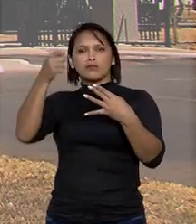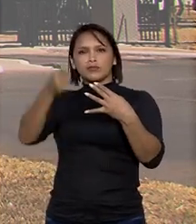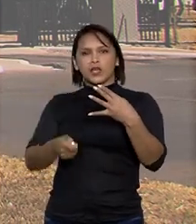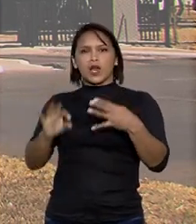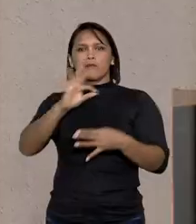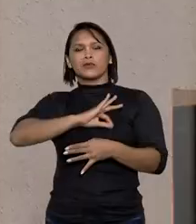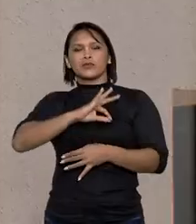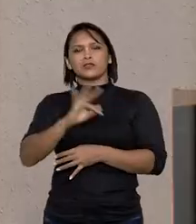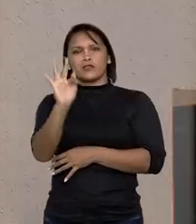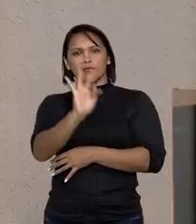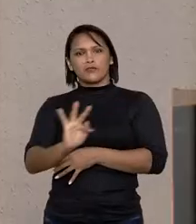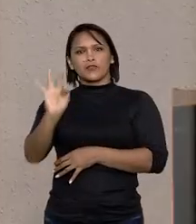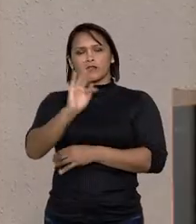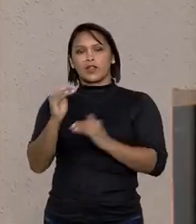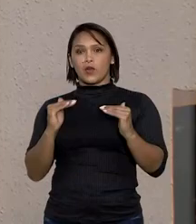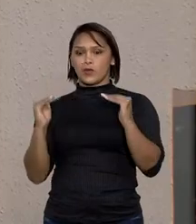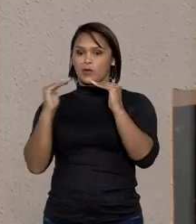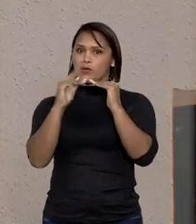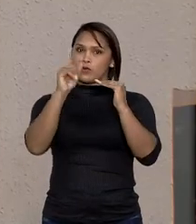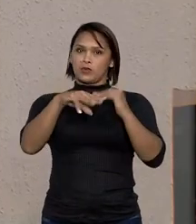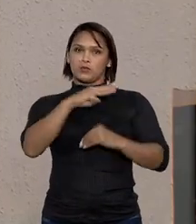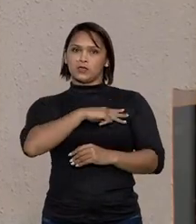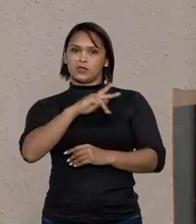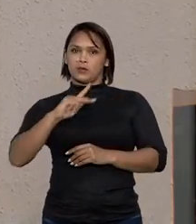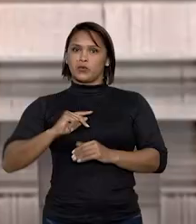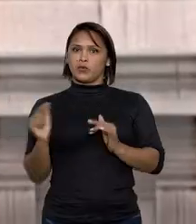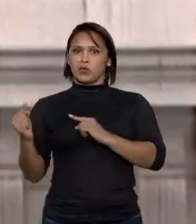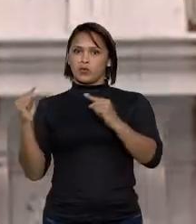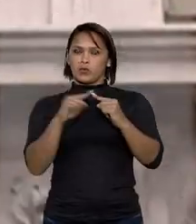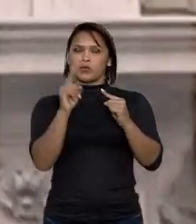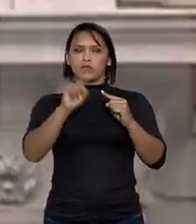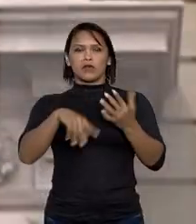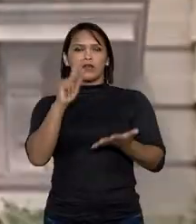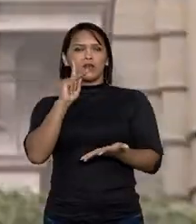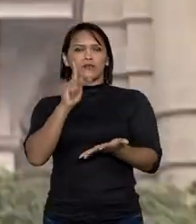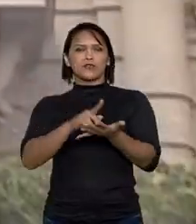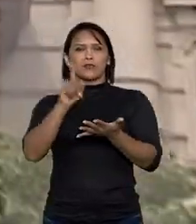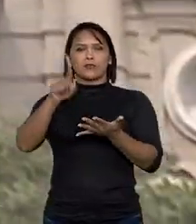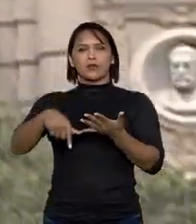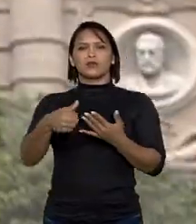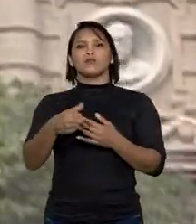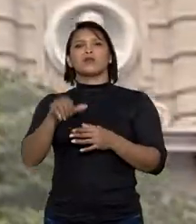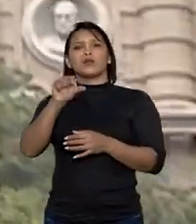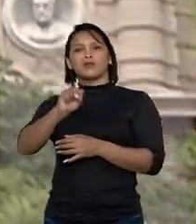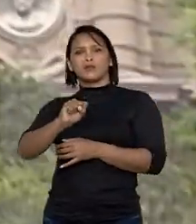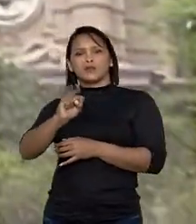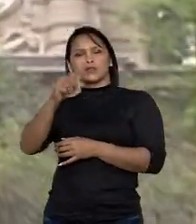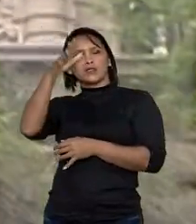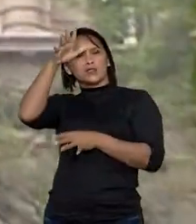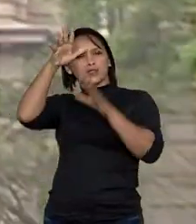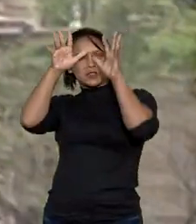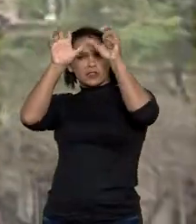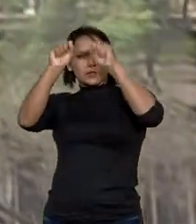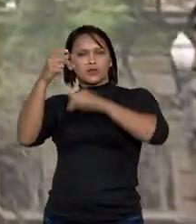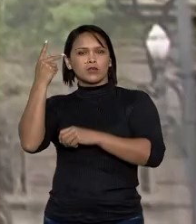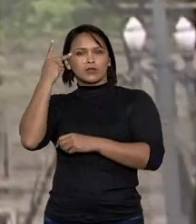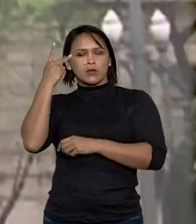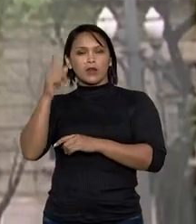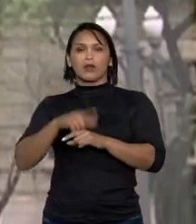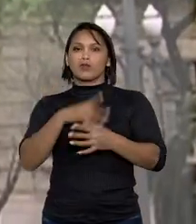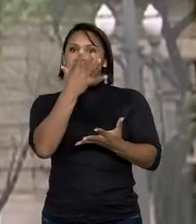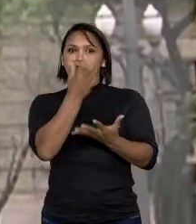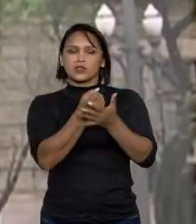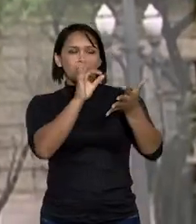pedido da polícia federal e com a concordância do ministério público e confirmadas pelo Tribunal de Justiça de São Paulo e